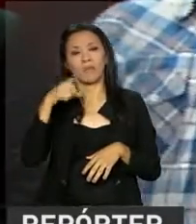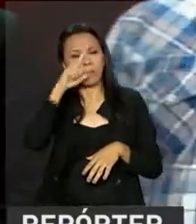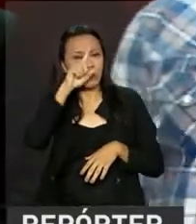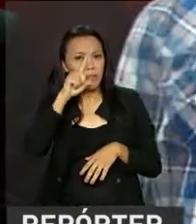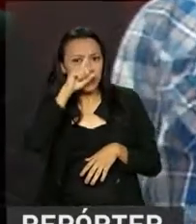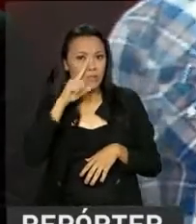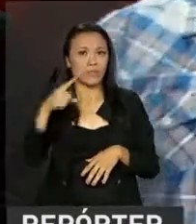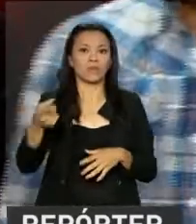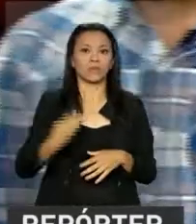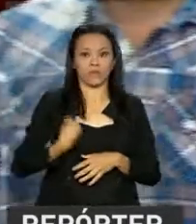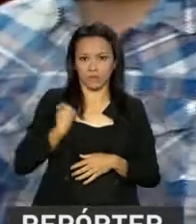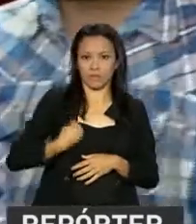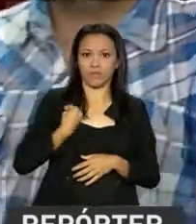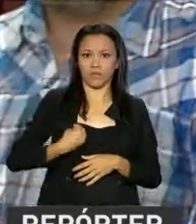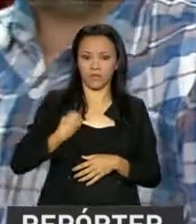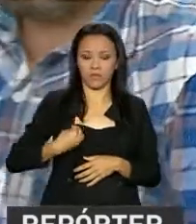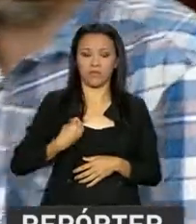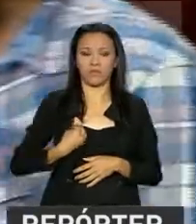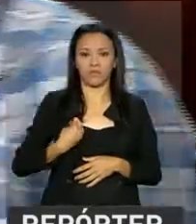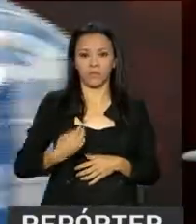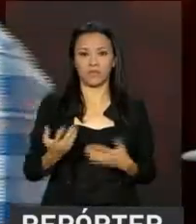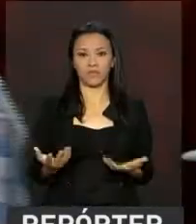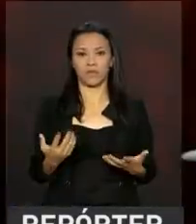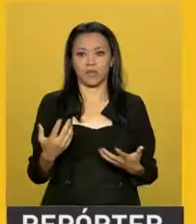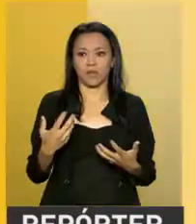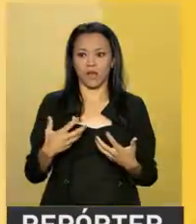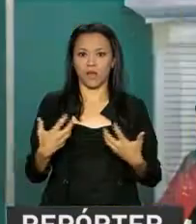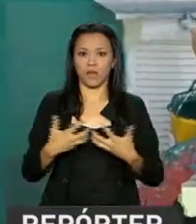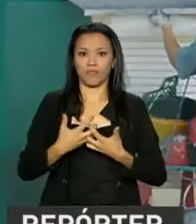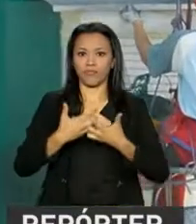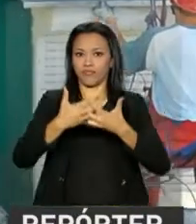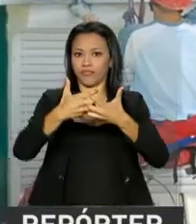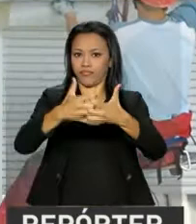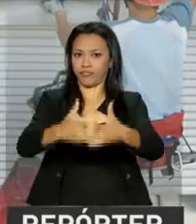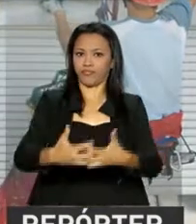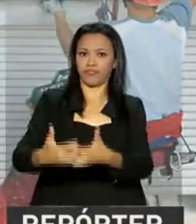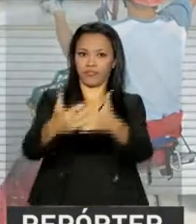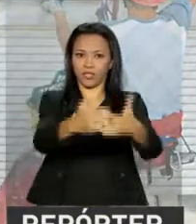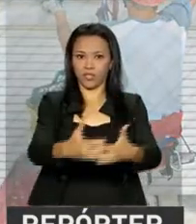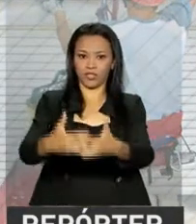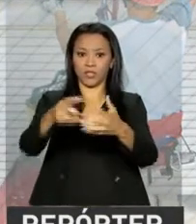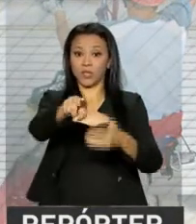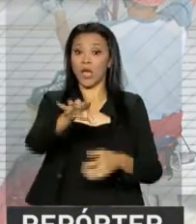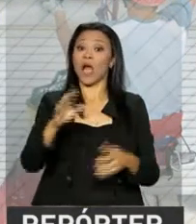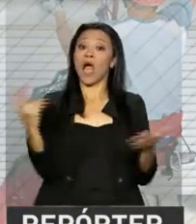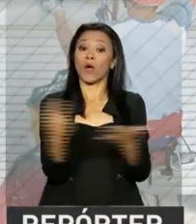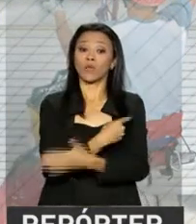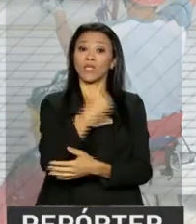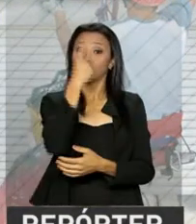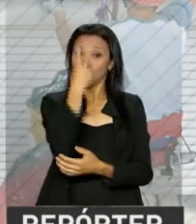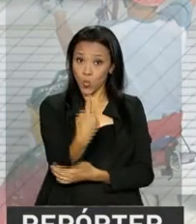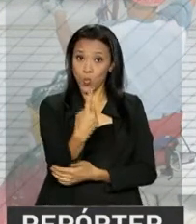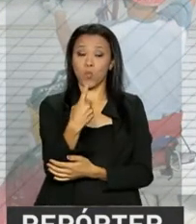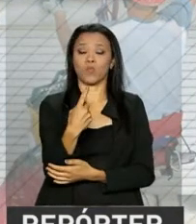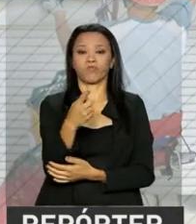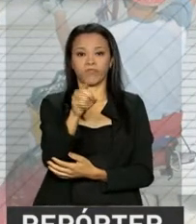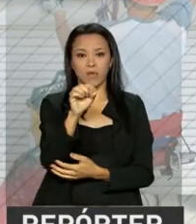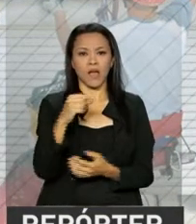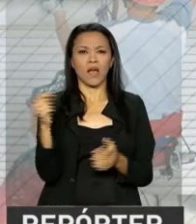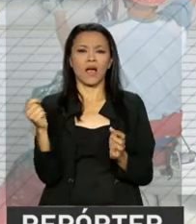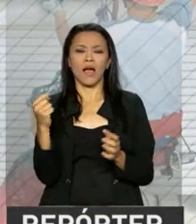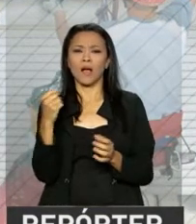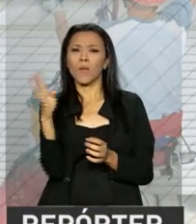eminente a acidentes no brasil ocorre um acidente do trabalho a cada 44